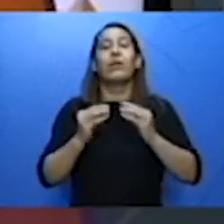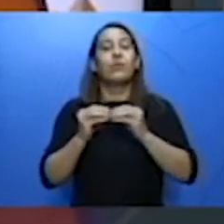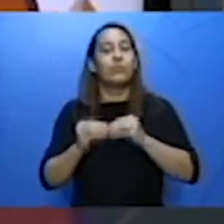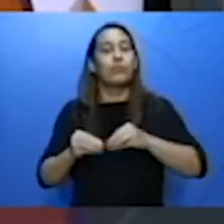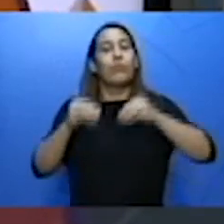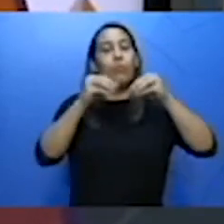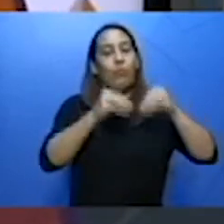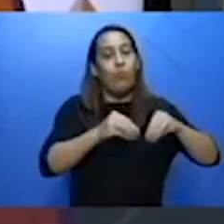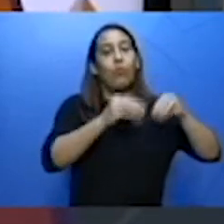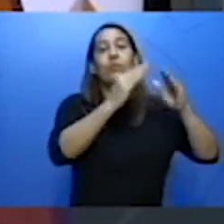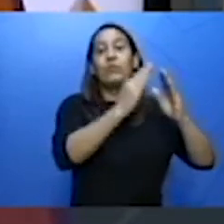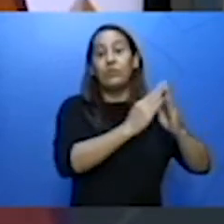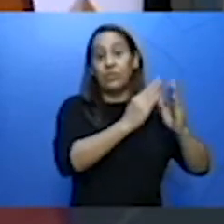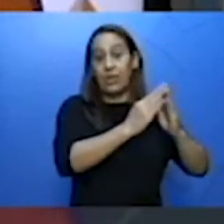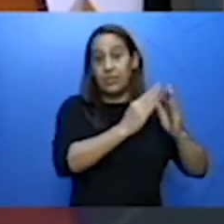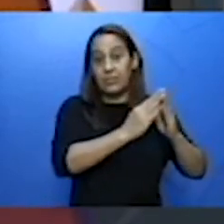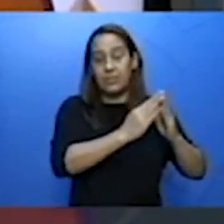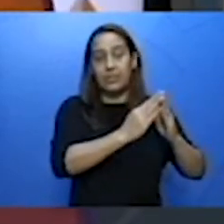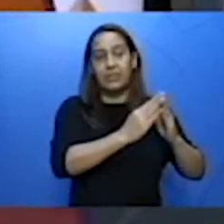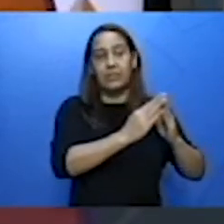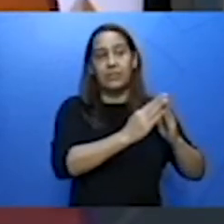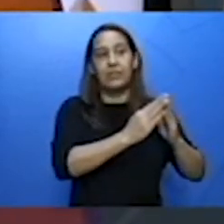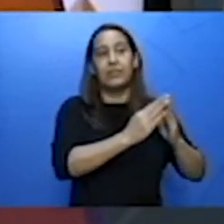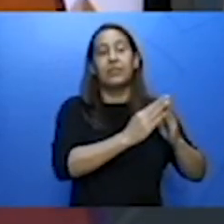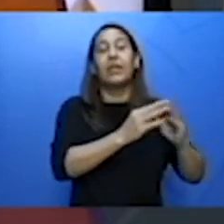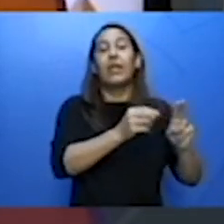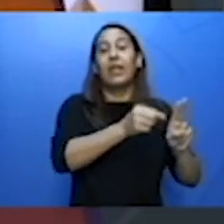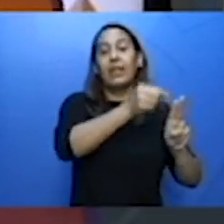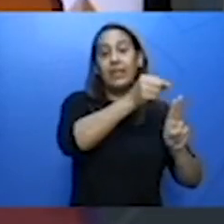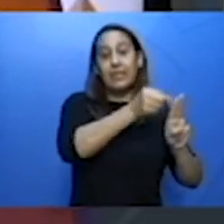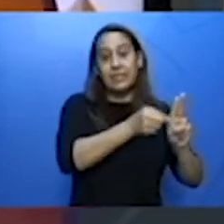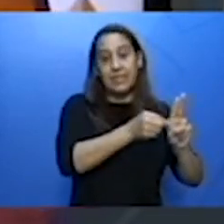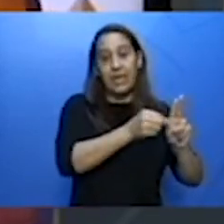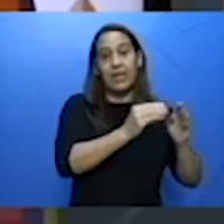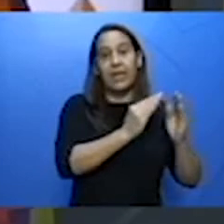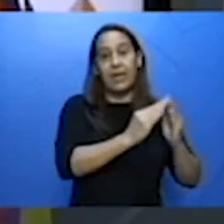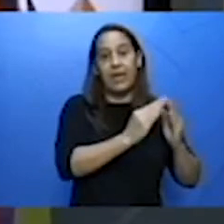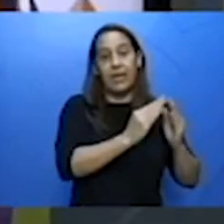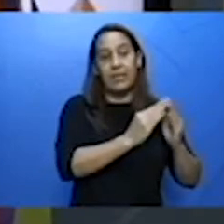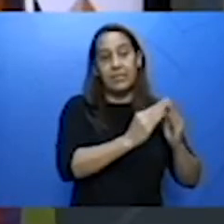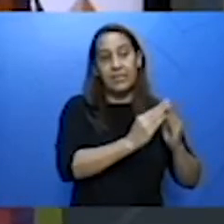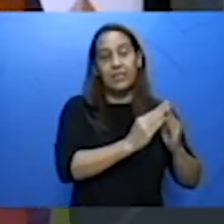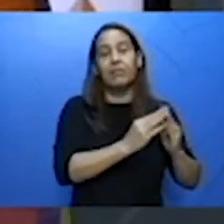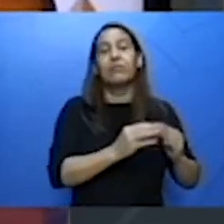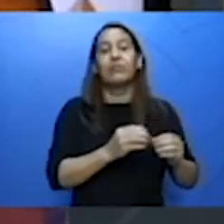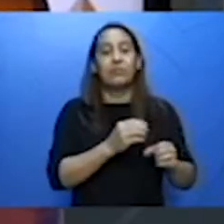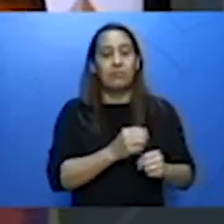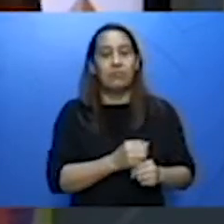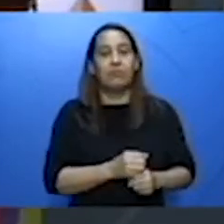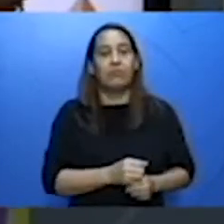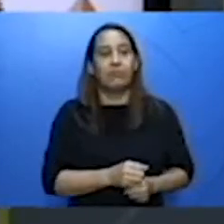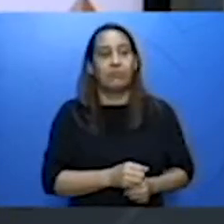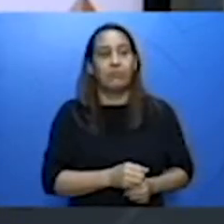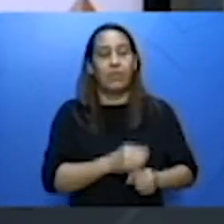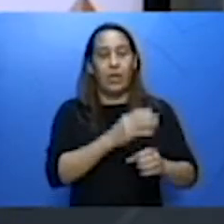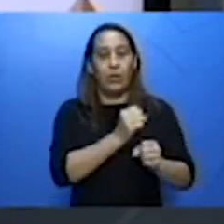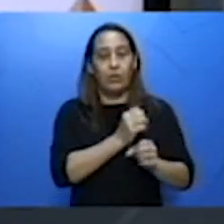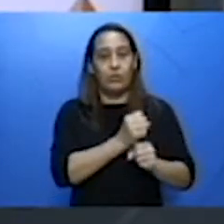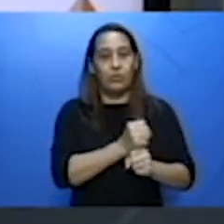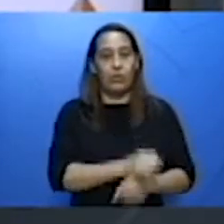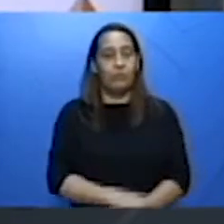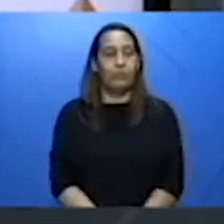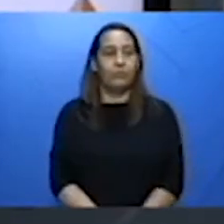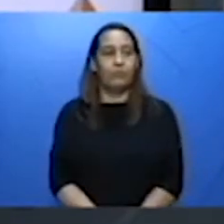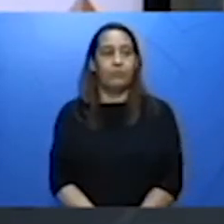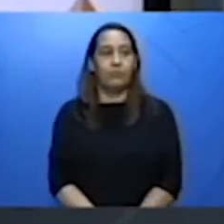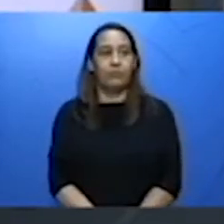1 que vale 10? Não, o 1 que vale 10 é dezena. Dezenas moram com dezenas. Então ela vai